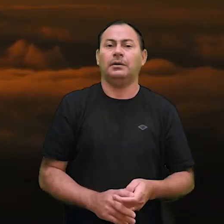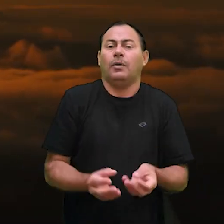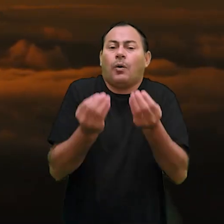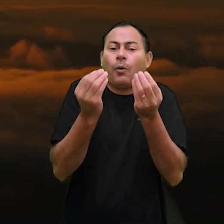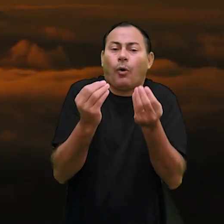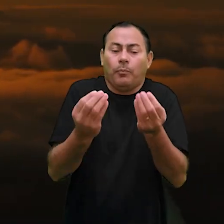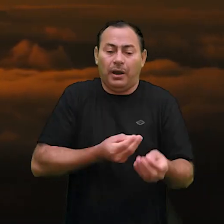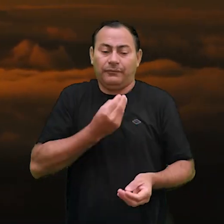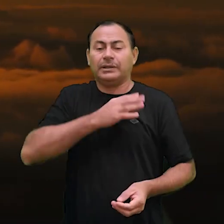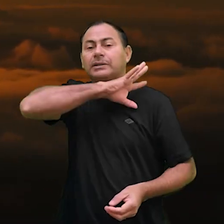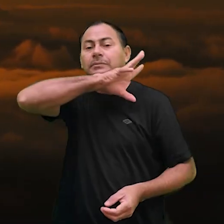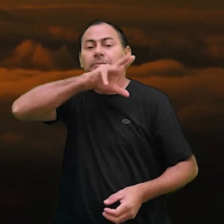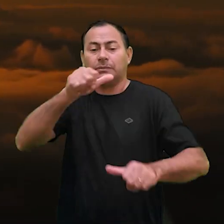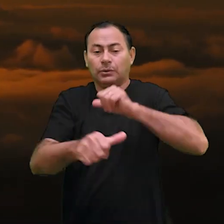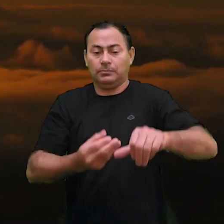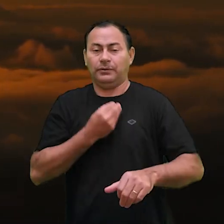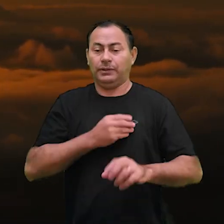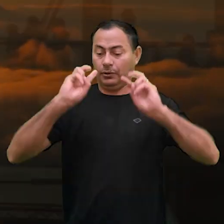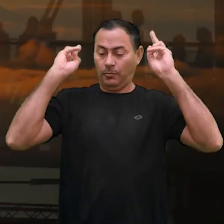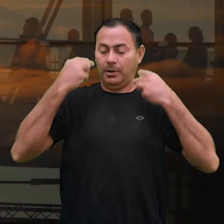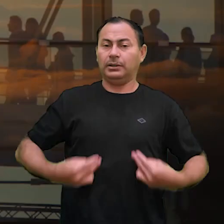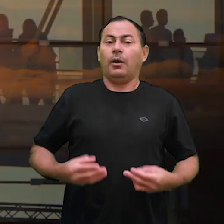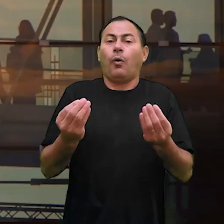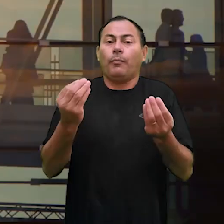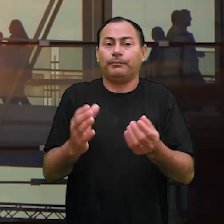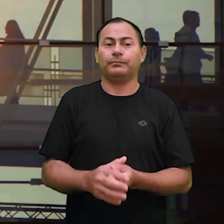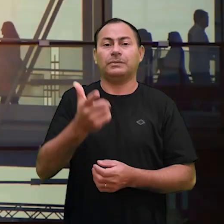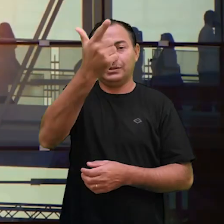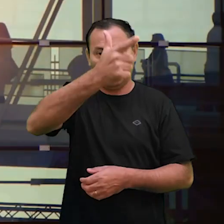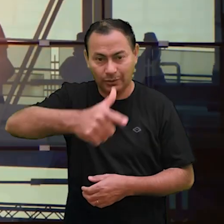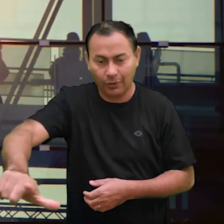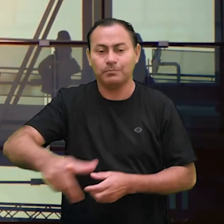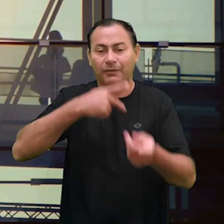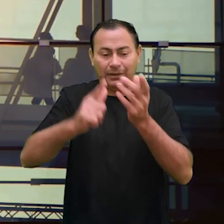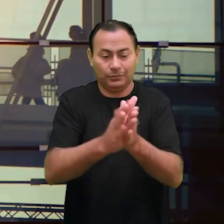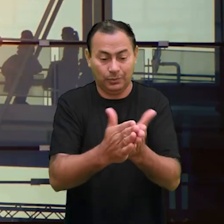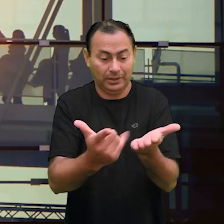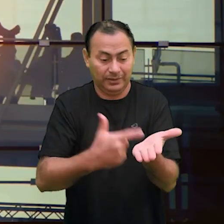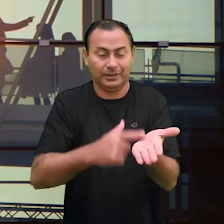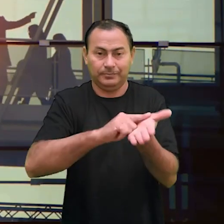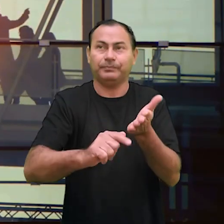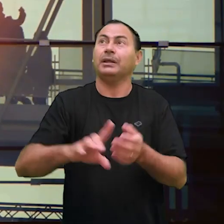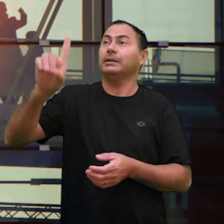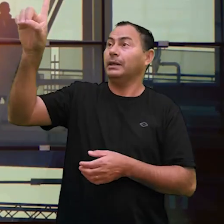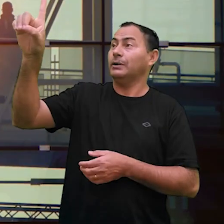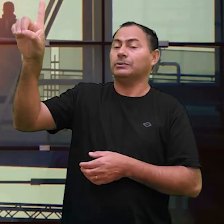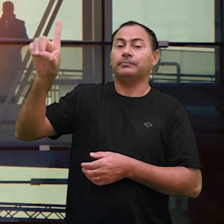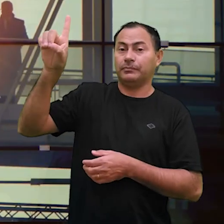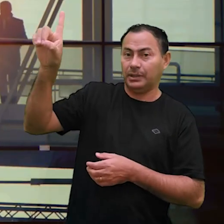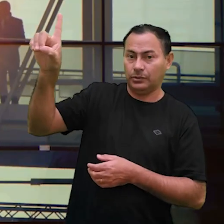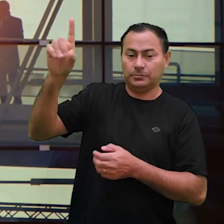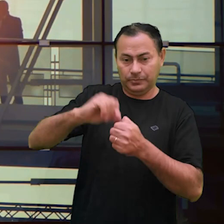o elo que está faltando é como a vida animal se tornou vida humana. Mais uma vez, o relato de Gênesis